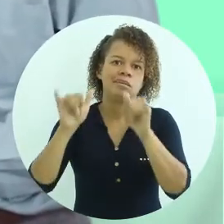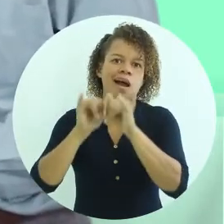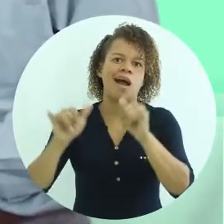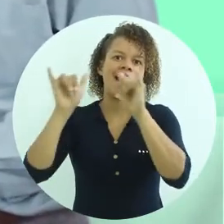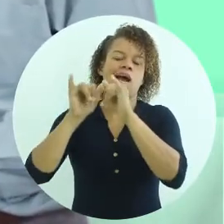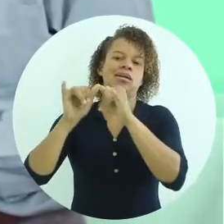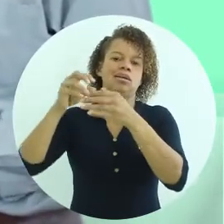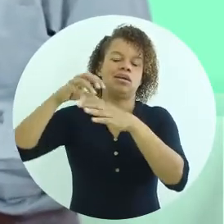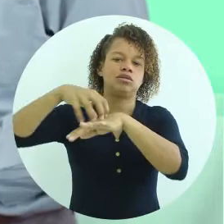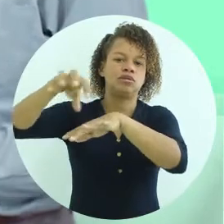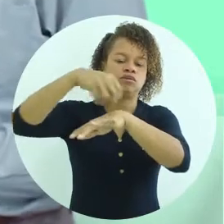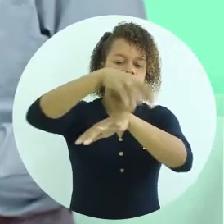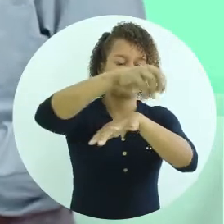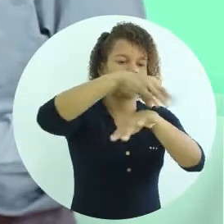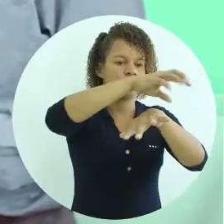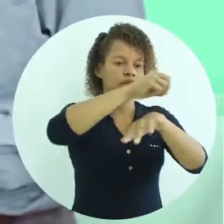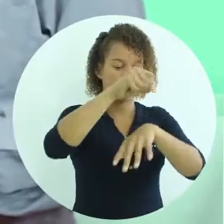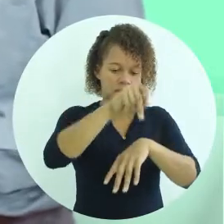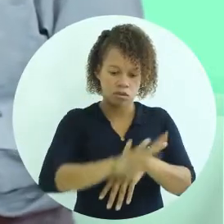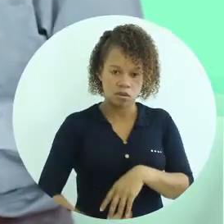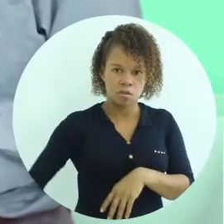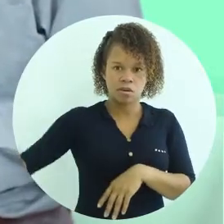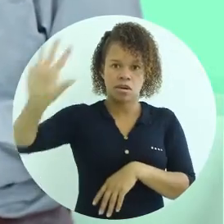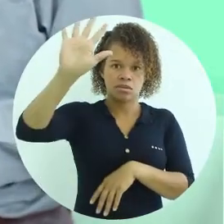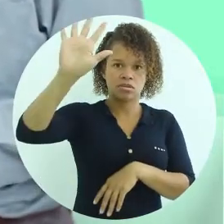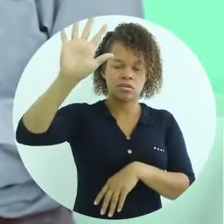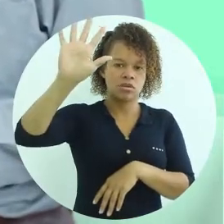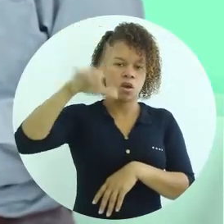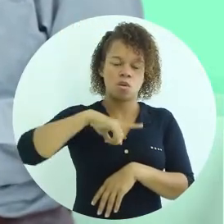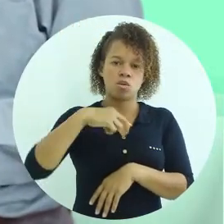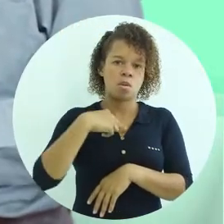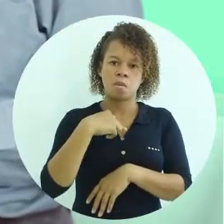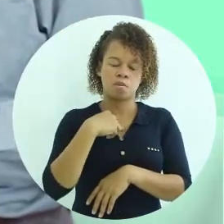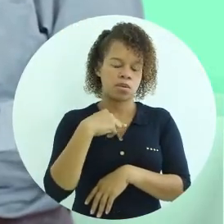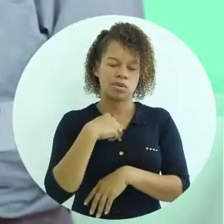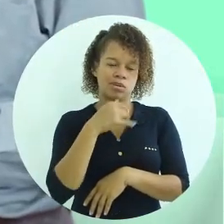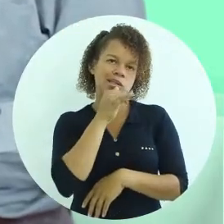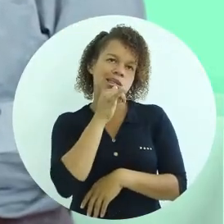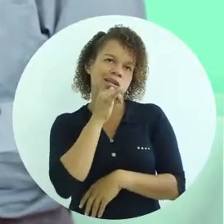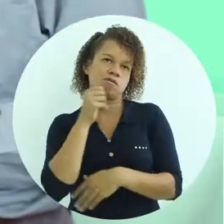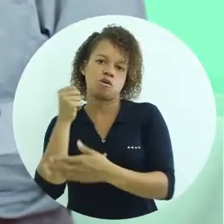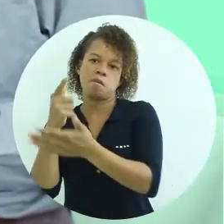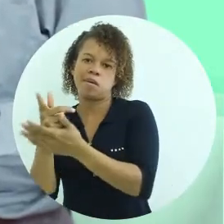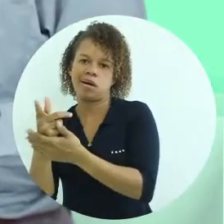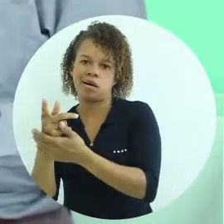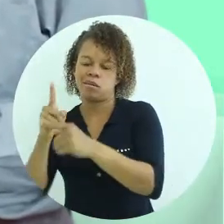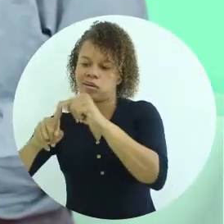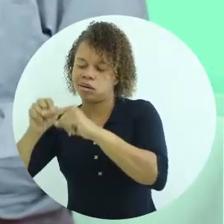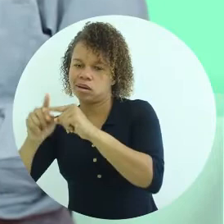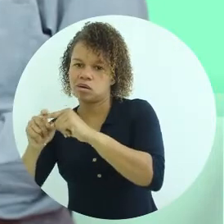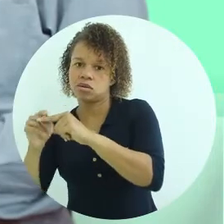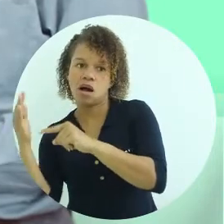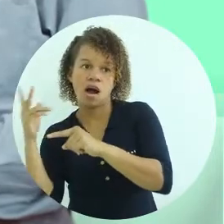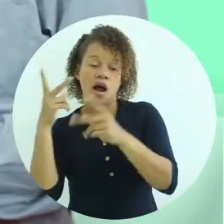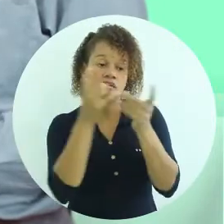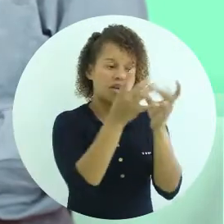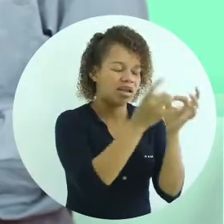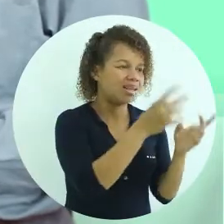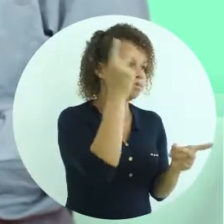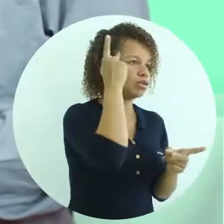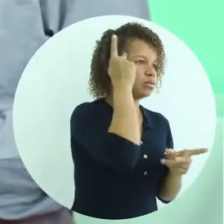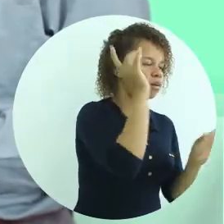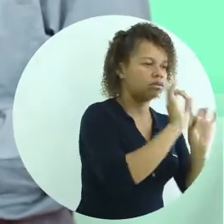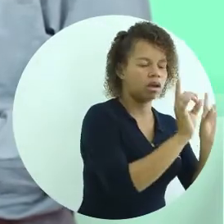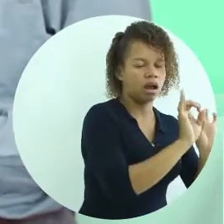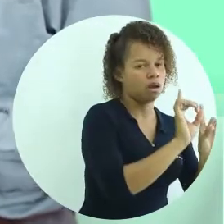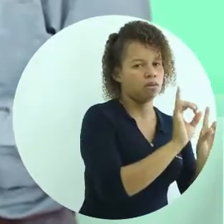marketing e de distribuição a nível nacional da mercadoria. Eu não posso, por exemplo, comprar a mercadoria toda e vender só para o estado de São Paulo. Eu tenho que